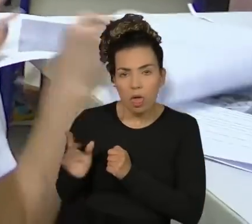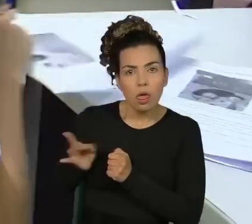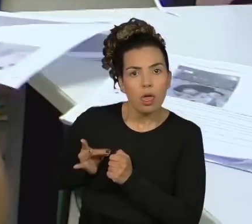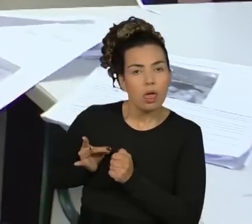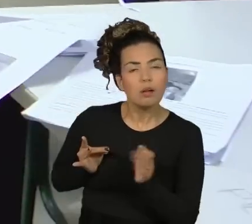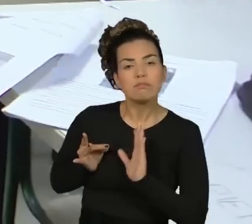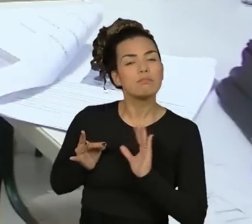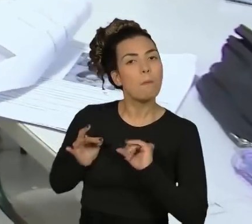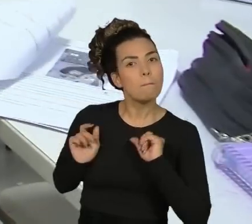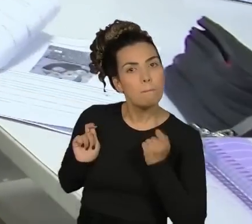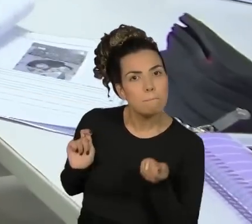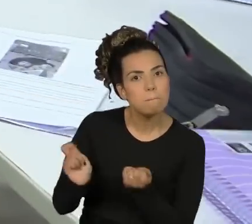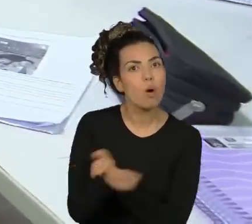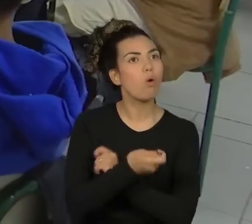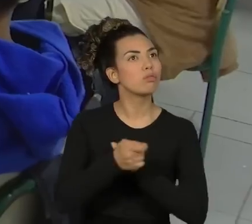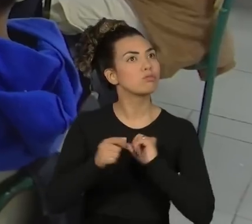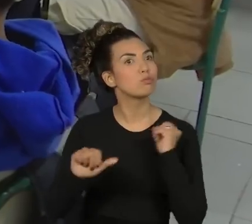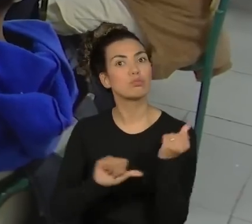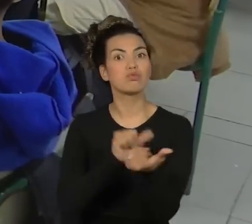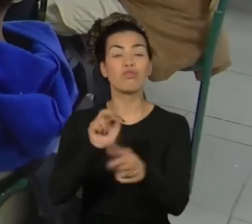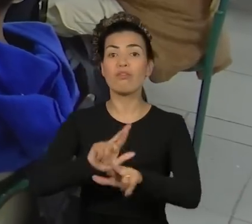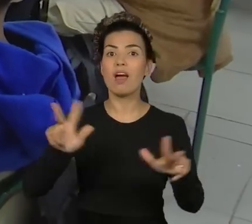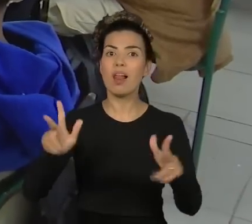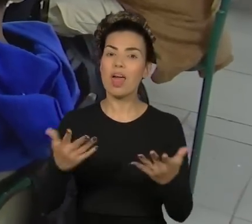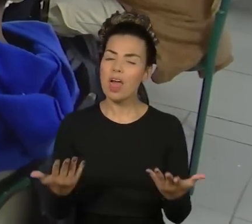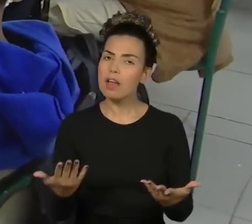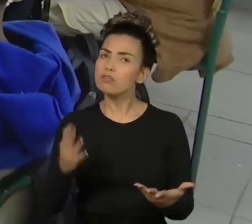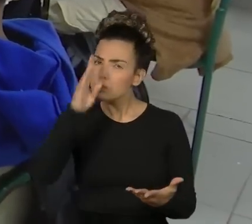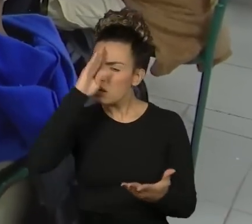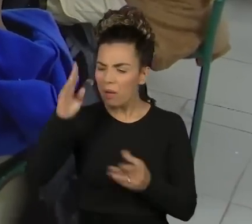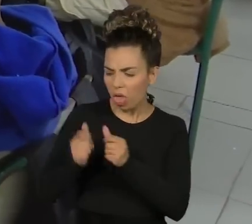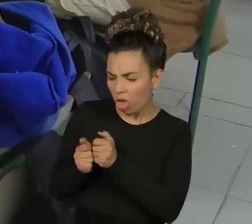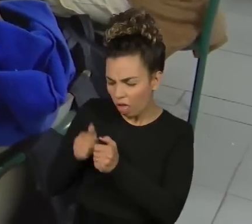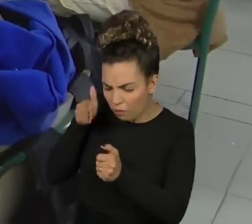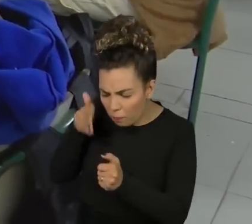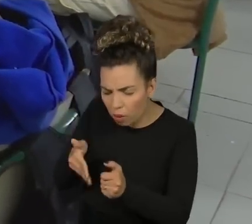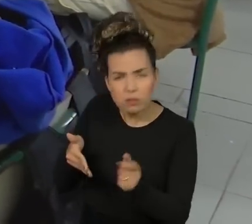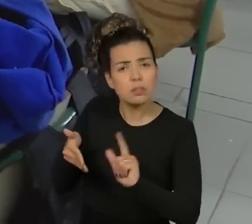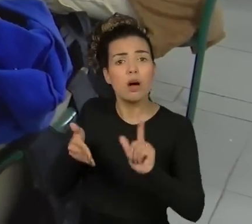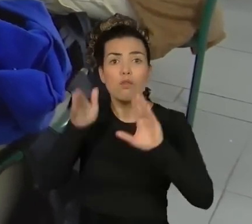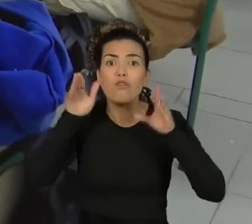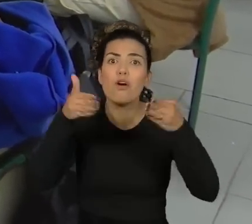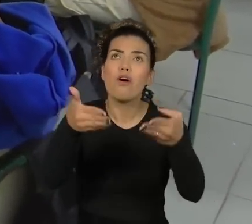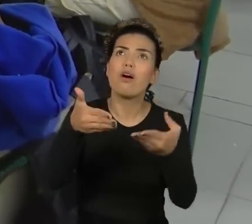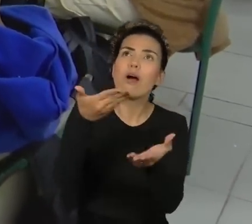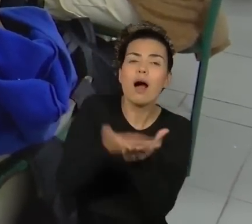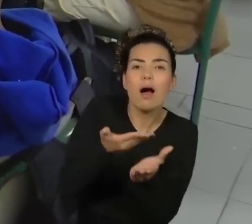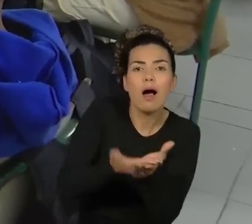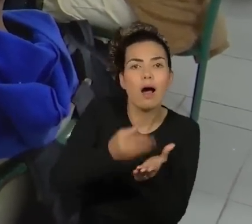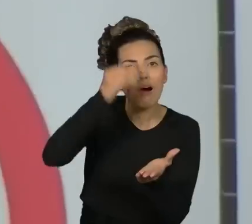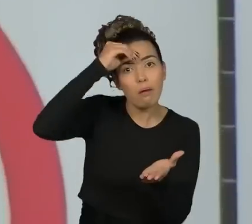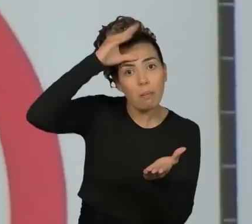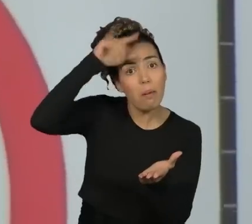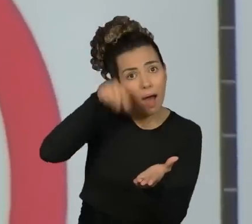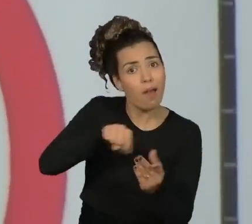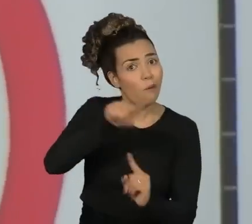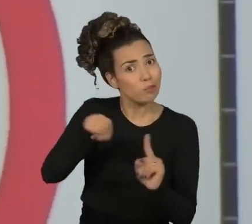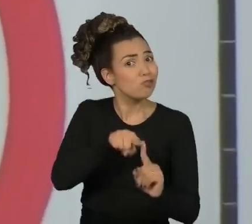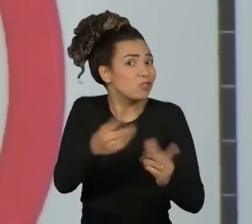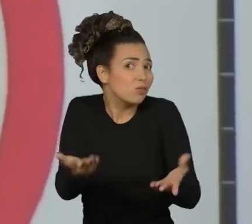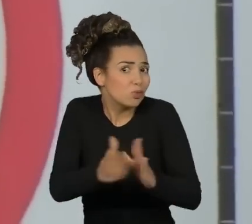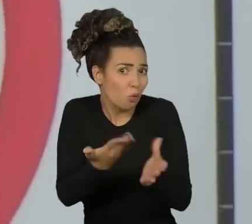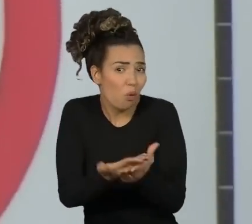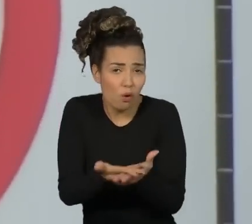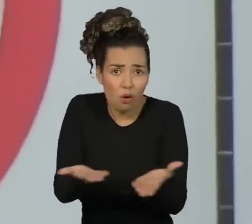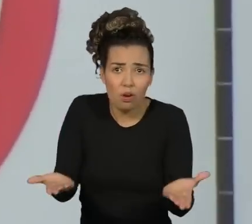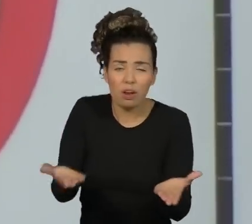escola, que eles conseguissem voltar, né, a priorizar a aprendizagem, né, que é o objetivo dentro da escola, e não